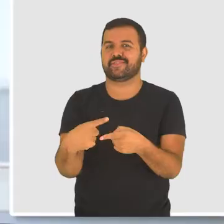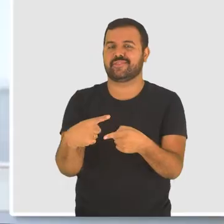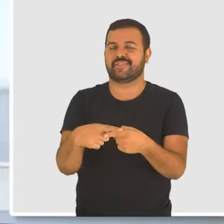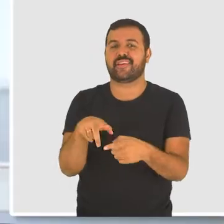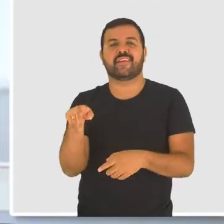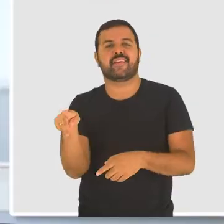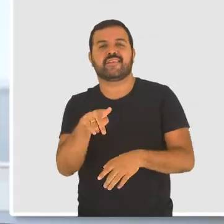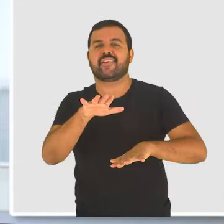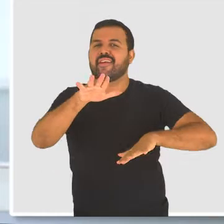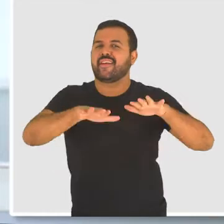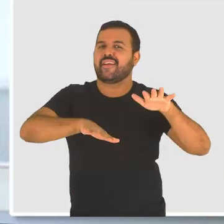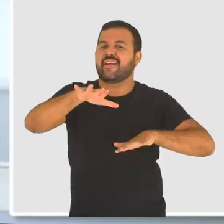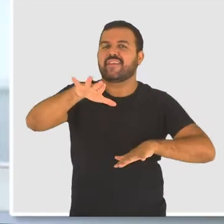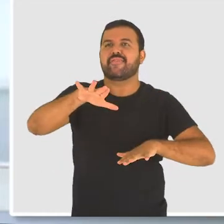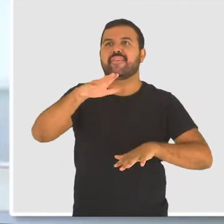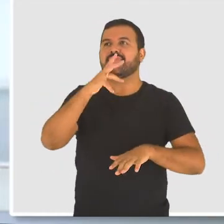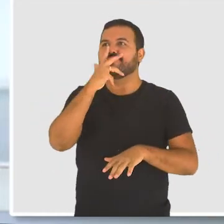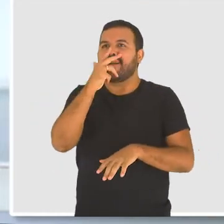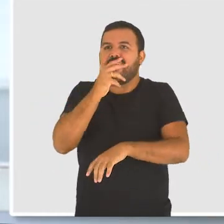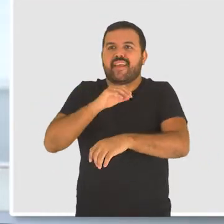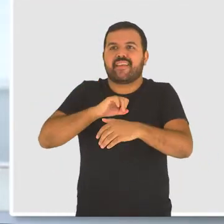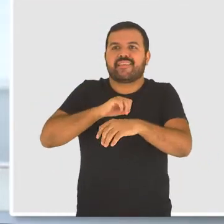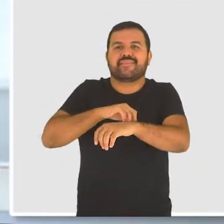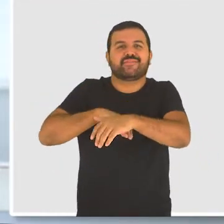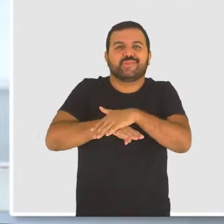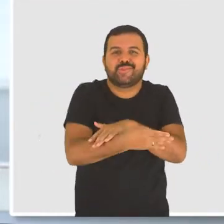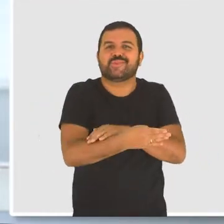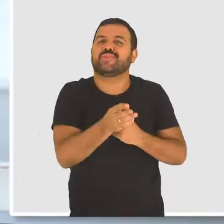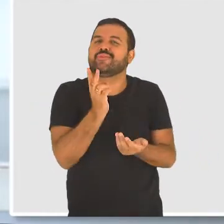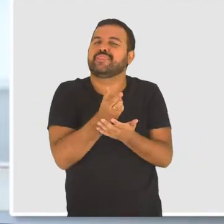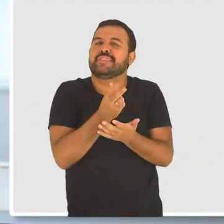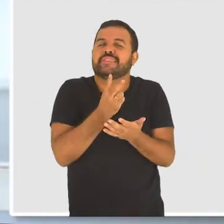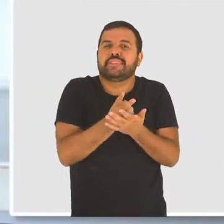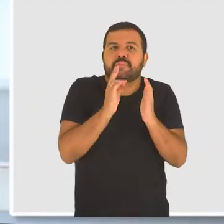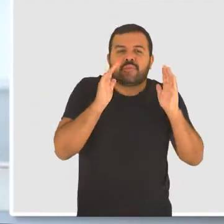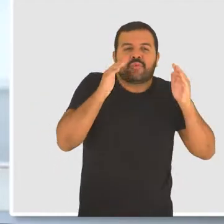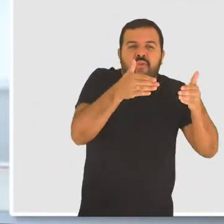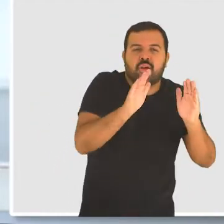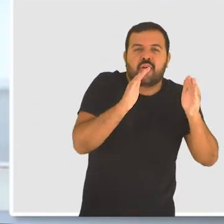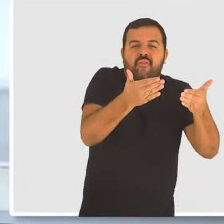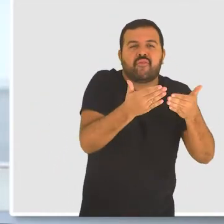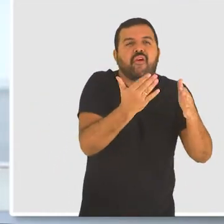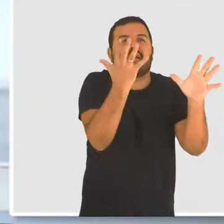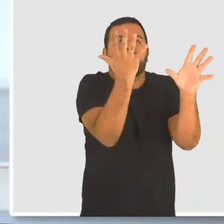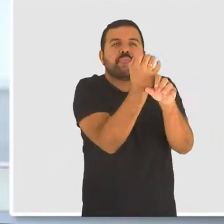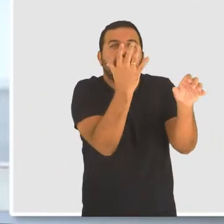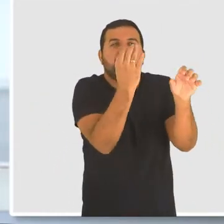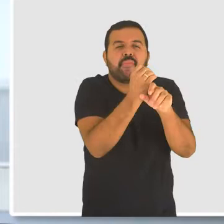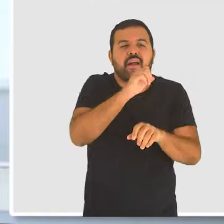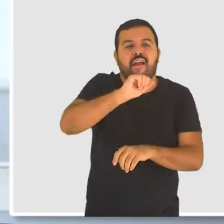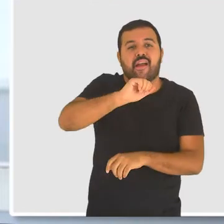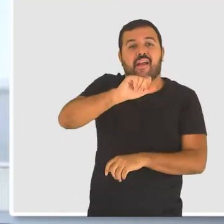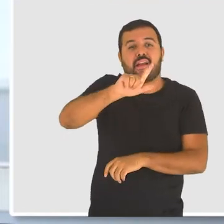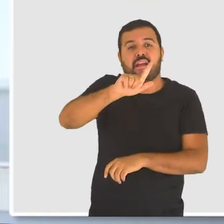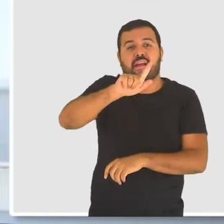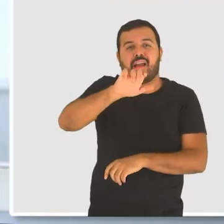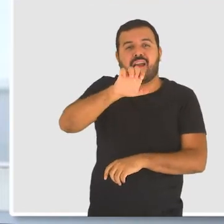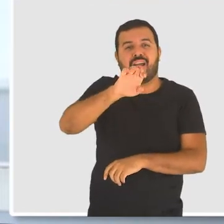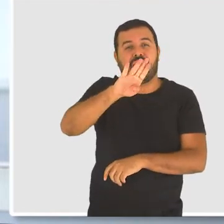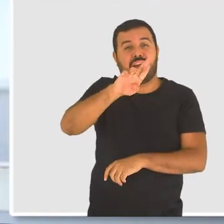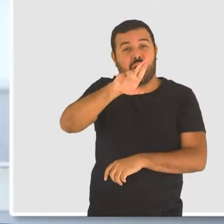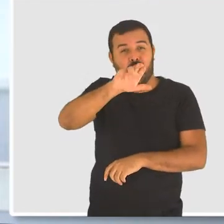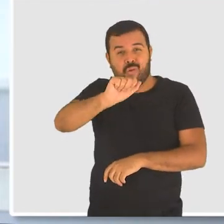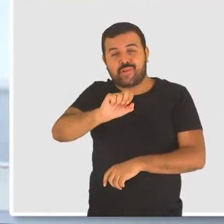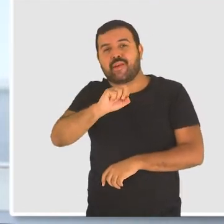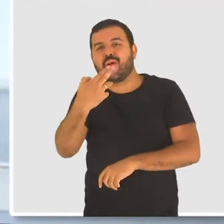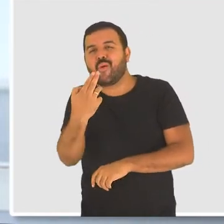pode ter uma tendência a um pensamento mais algébrico ou a um pensamento mais geométrico sobre o